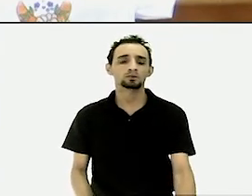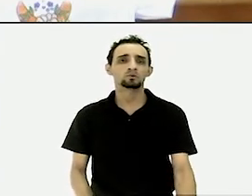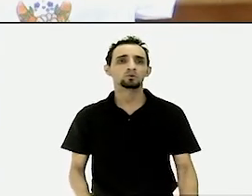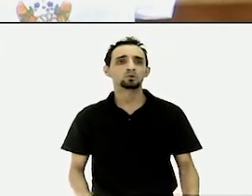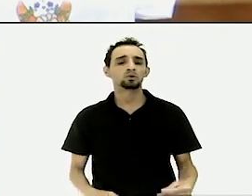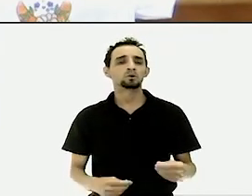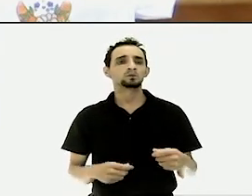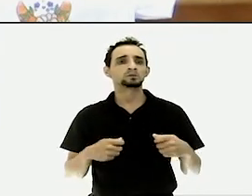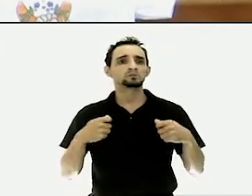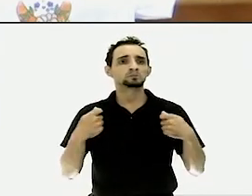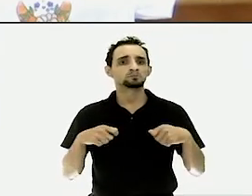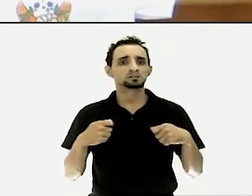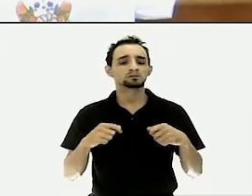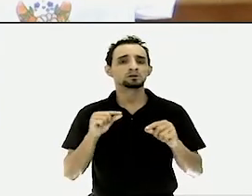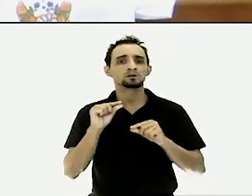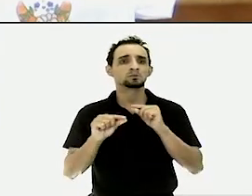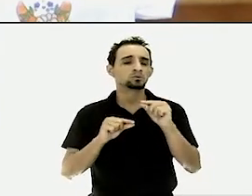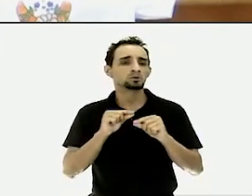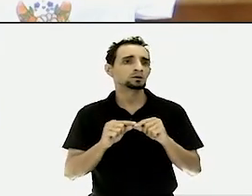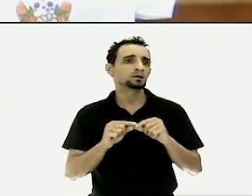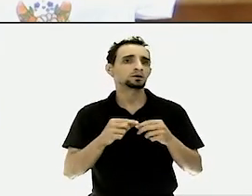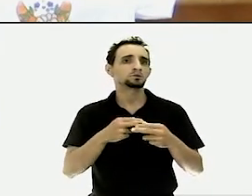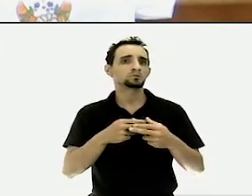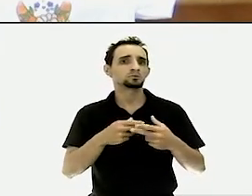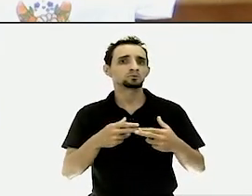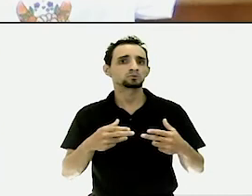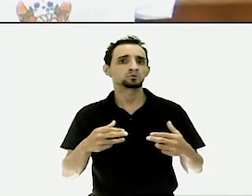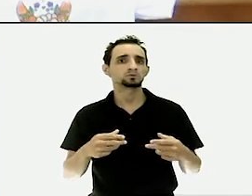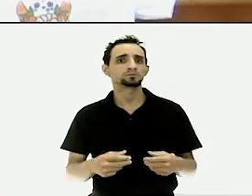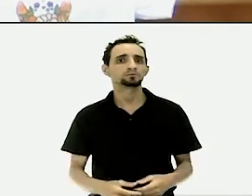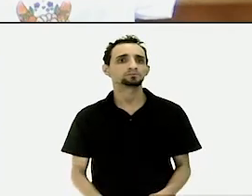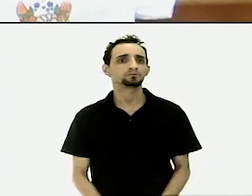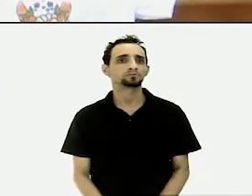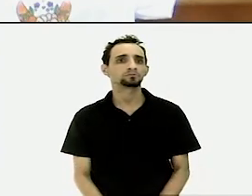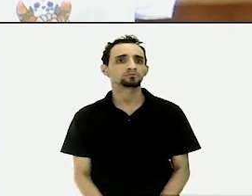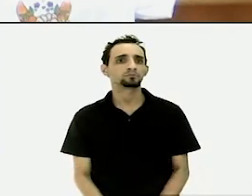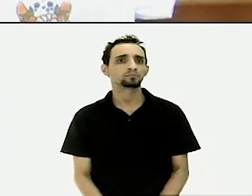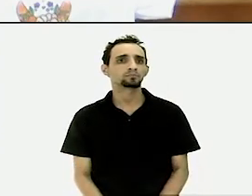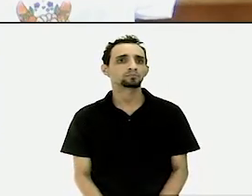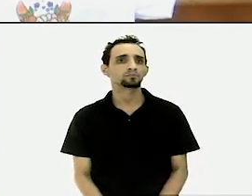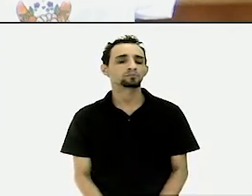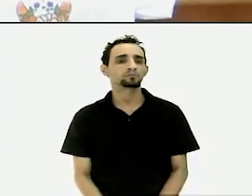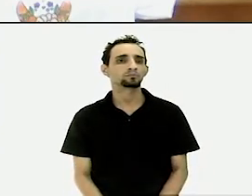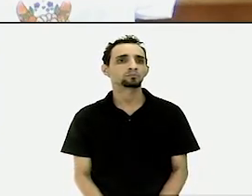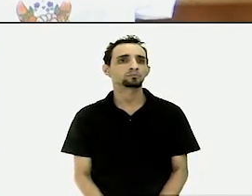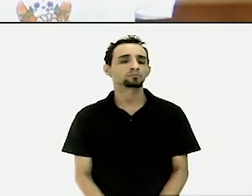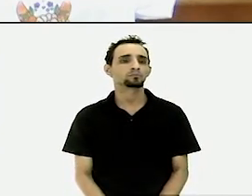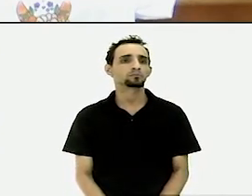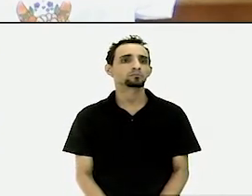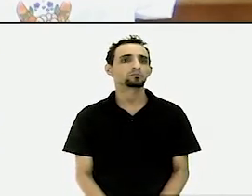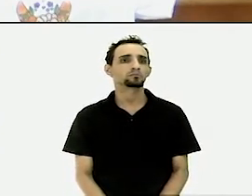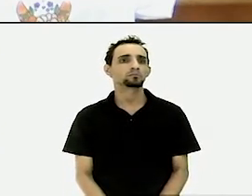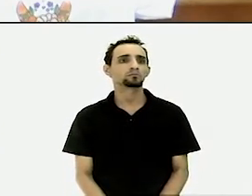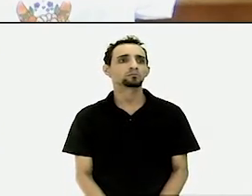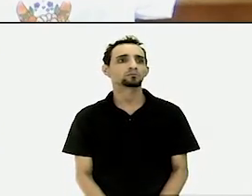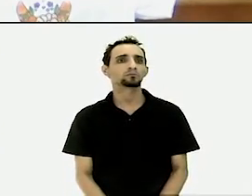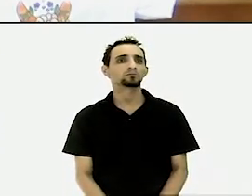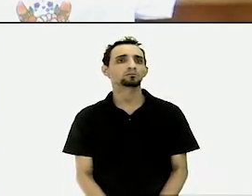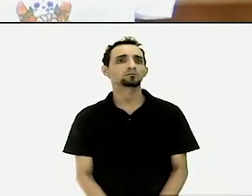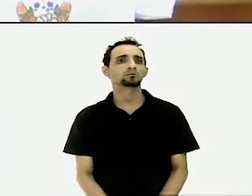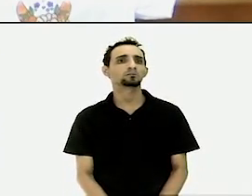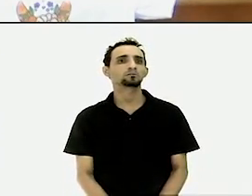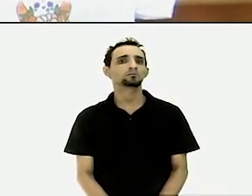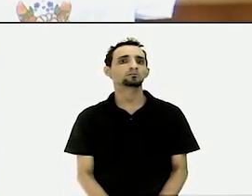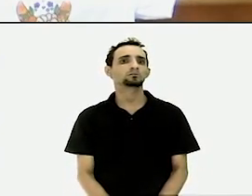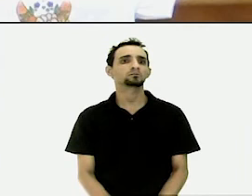locais onde há bastante público. É importante isso. Pois não, pode. Só para sobre esse assunto, ano